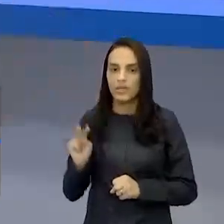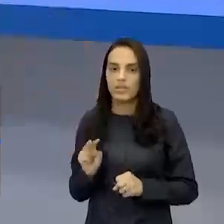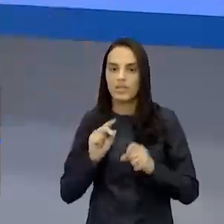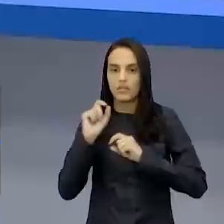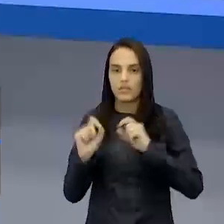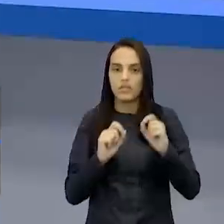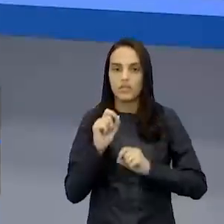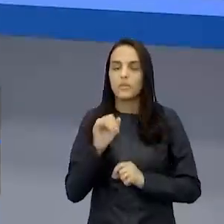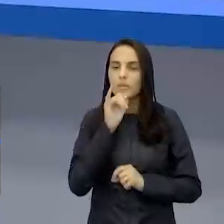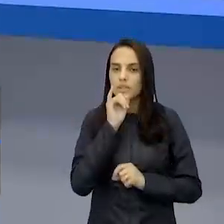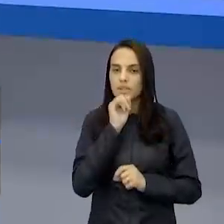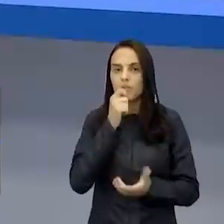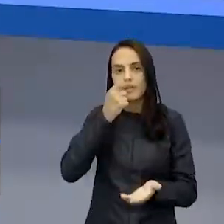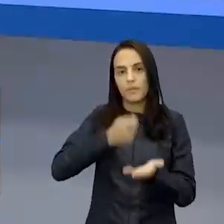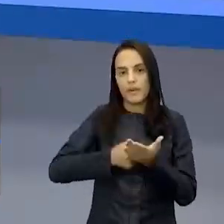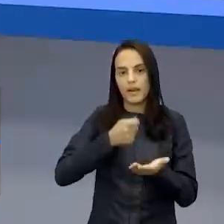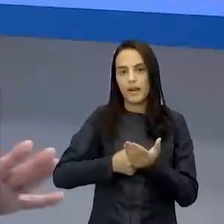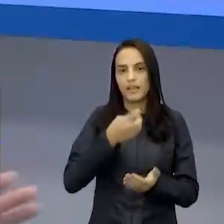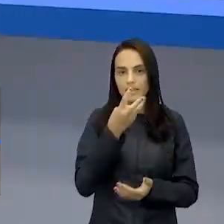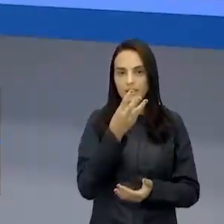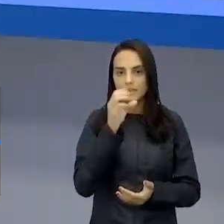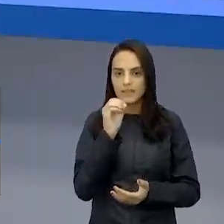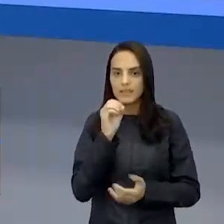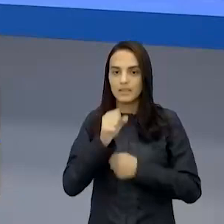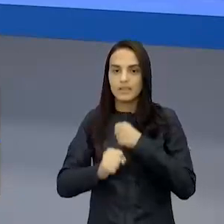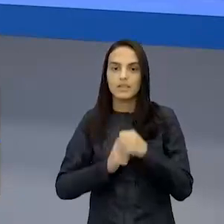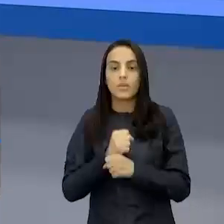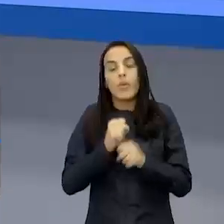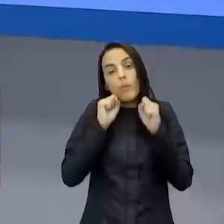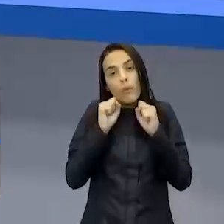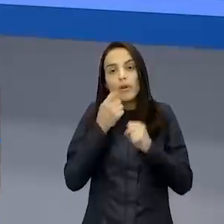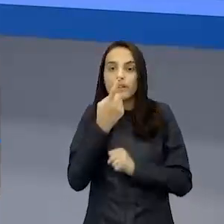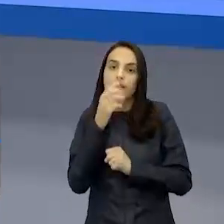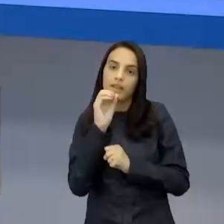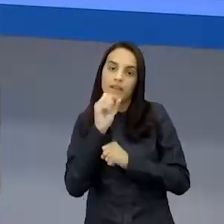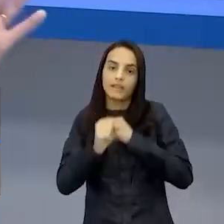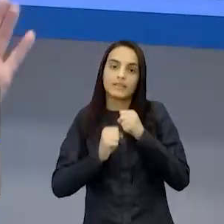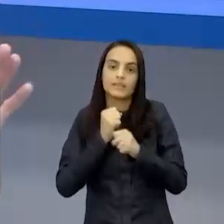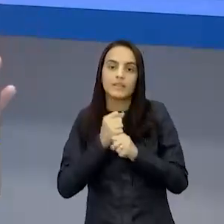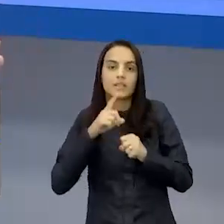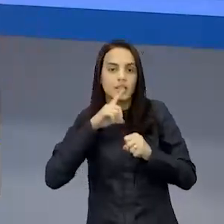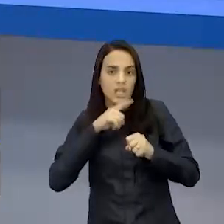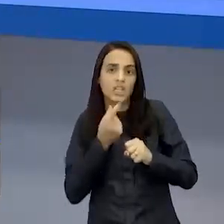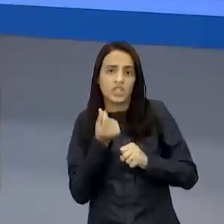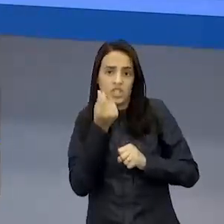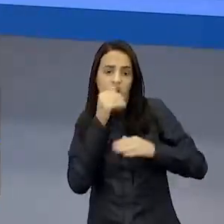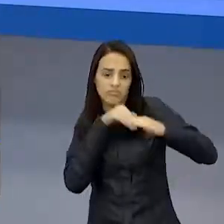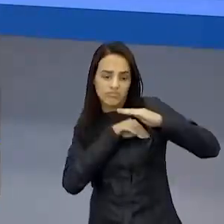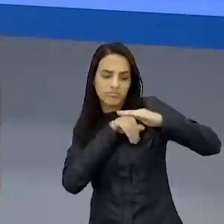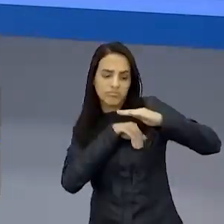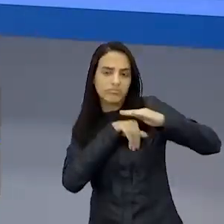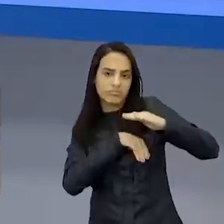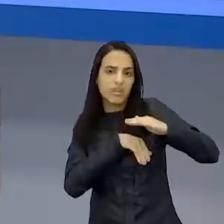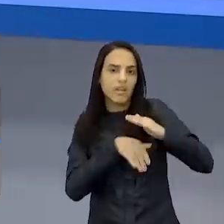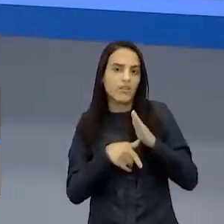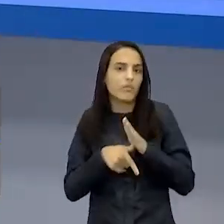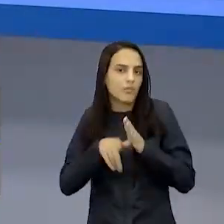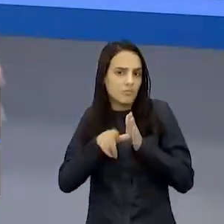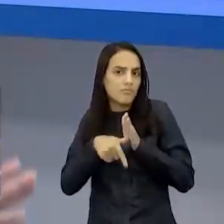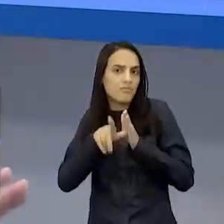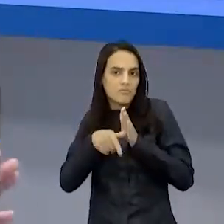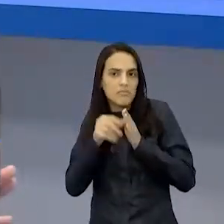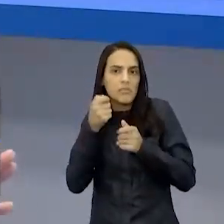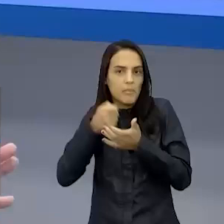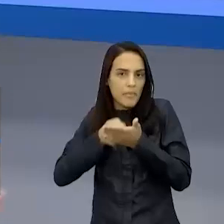é, em vez de ele pagar lá aos 30 anos, pode ser que daqui uns 10 anos ele fale assim, agora eu tenho um dinheiro guardado aí e eu vou antecipar as parcelas e